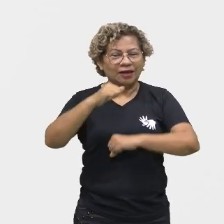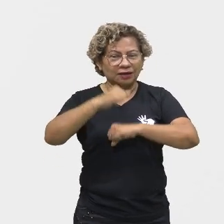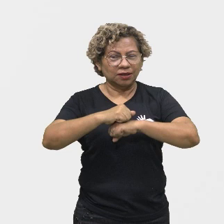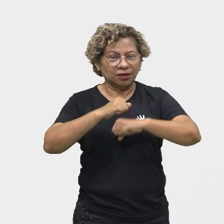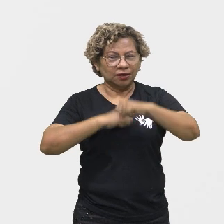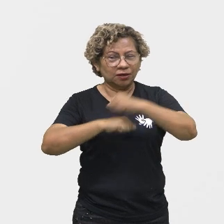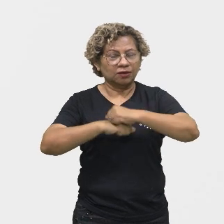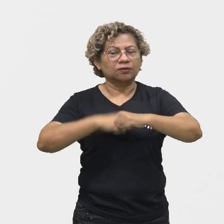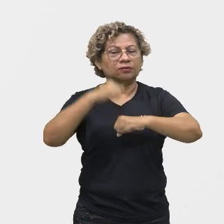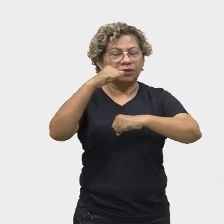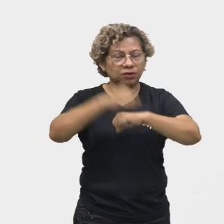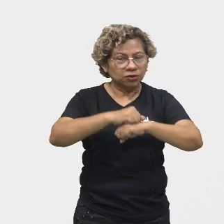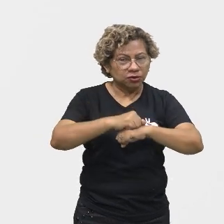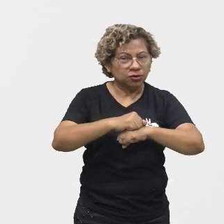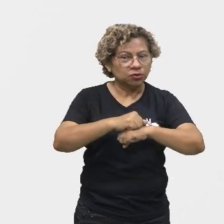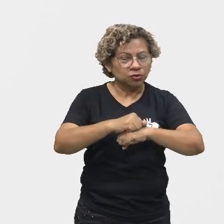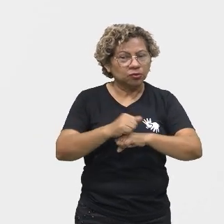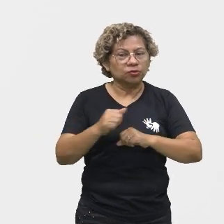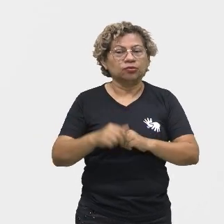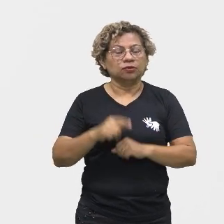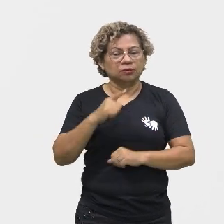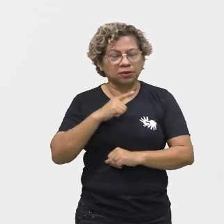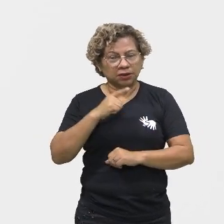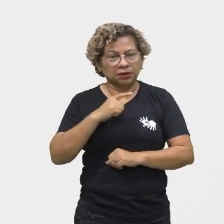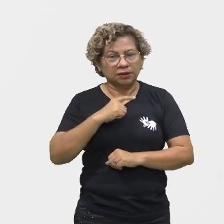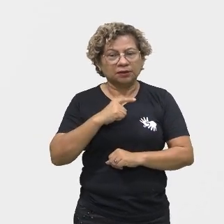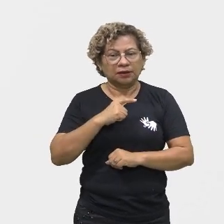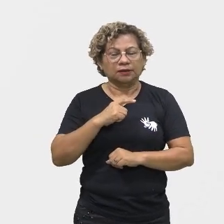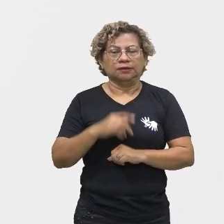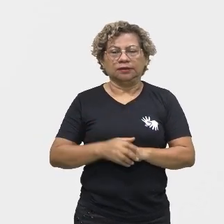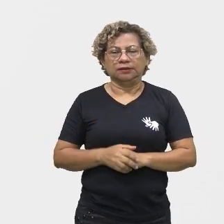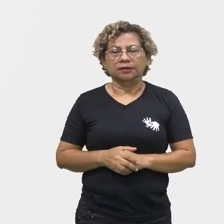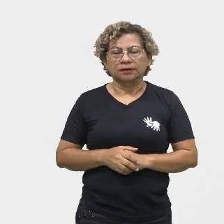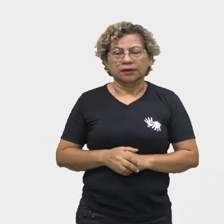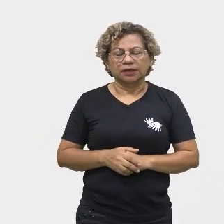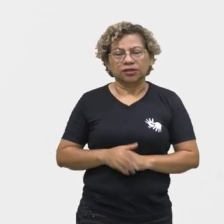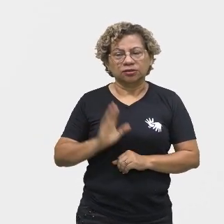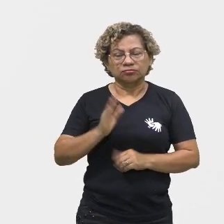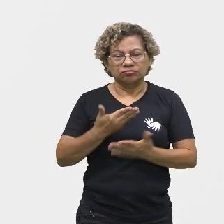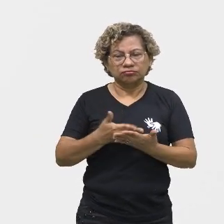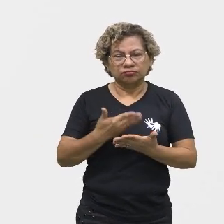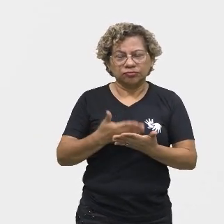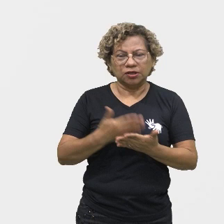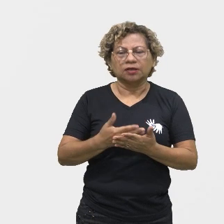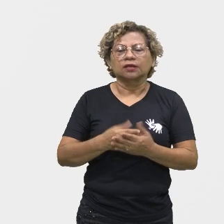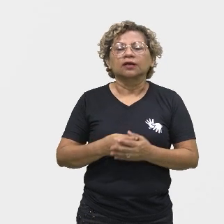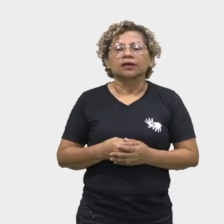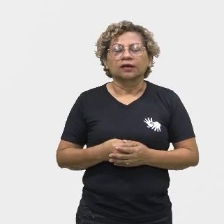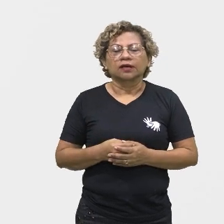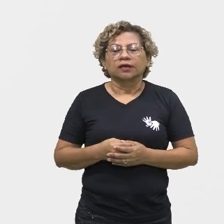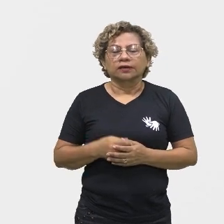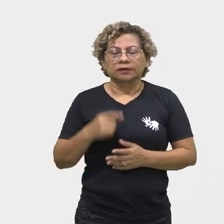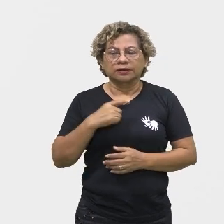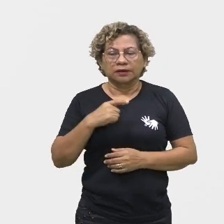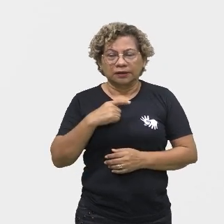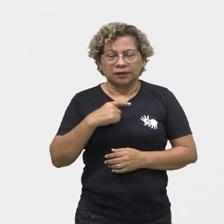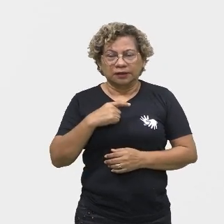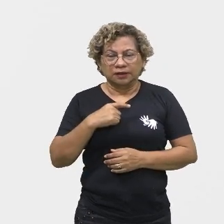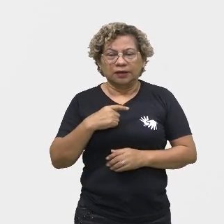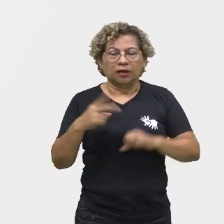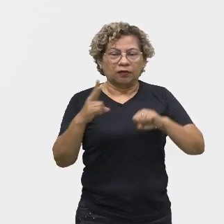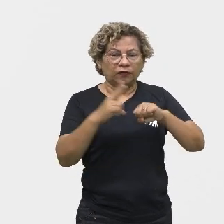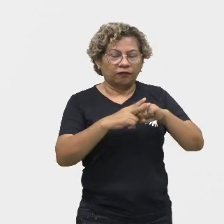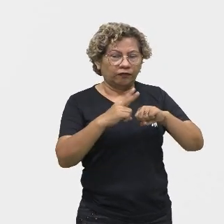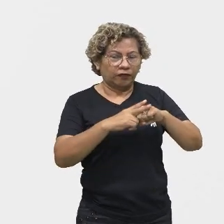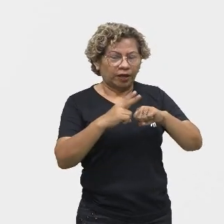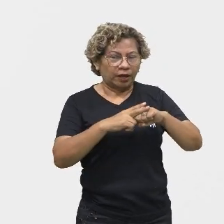do futuro com will. É muito importante quando a gente fala de tempo verbal, nós lembrarmos aí da estrutura, qual é a posição de sujeito,